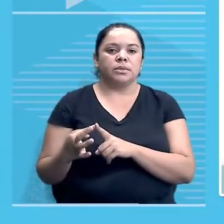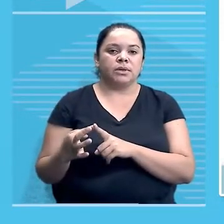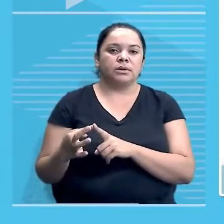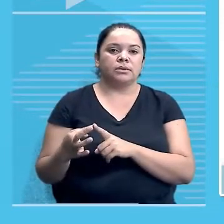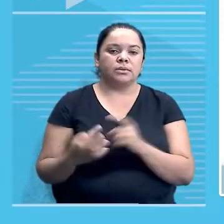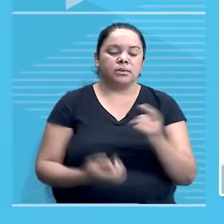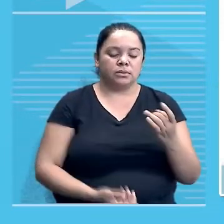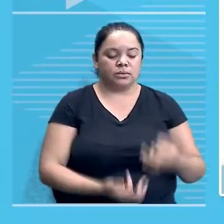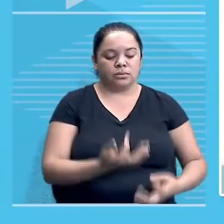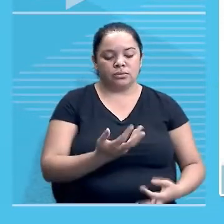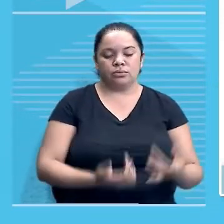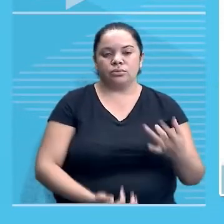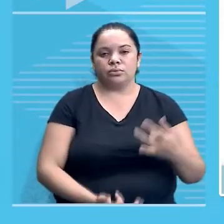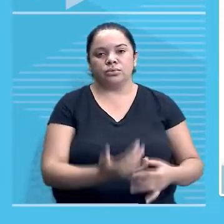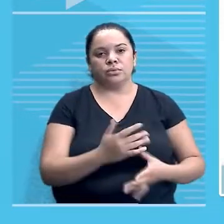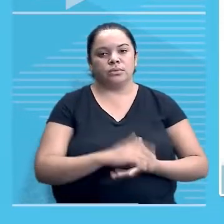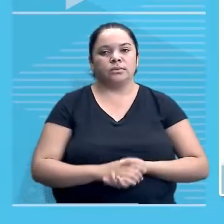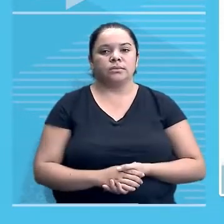Porém,